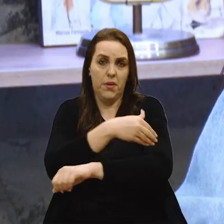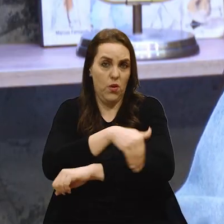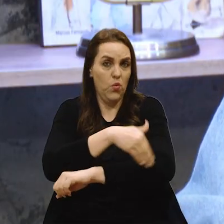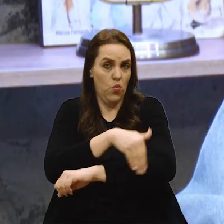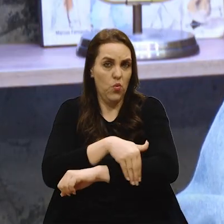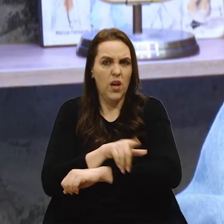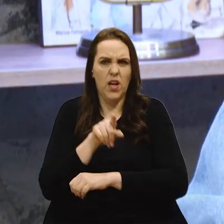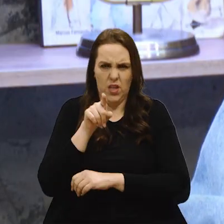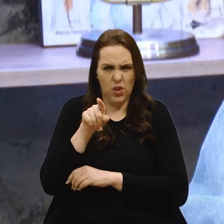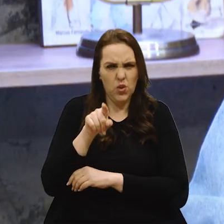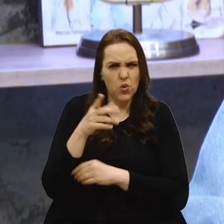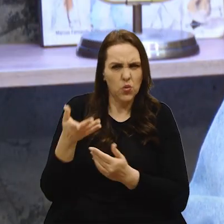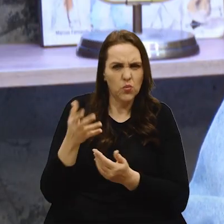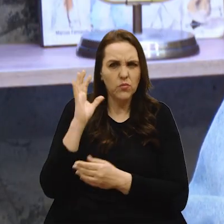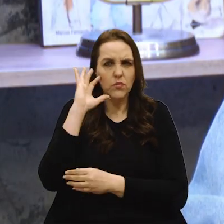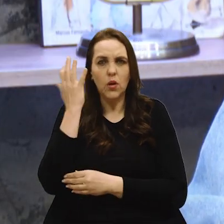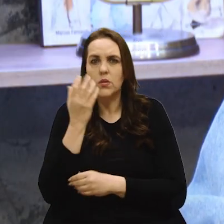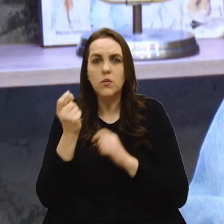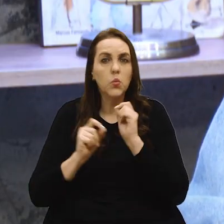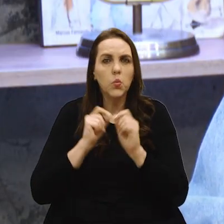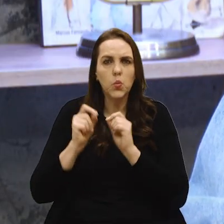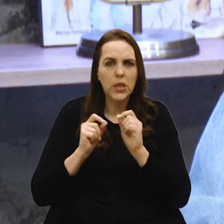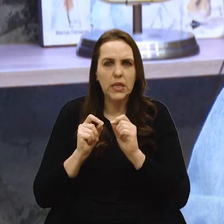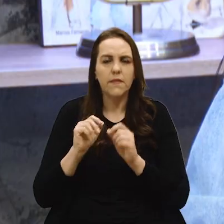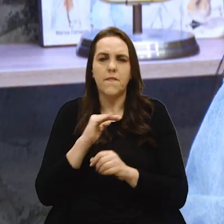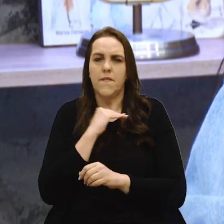ruas. Eu não sei se no teu caso teve uma